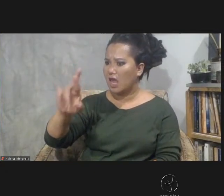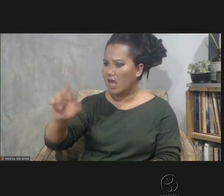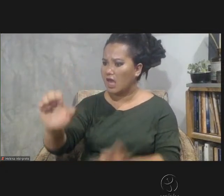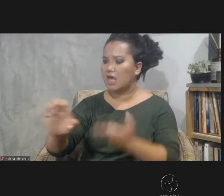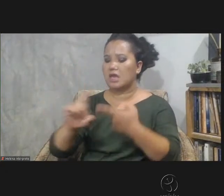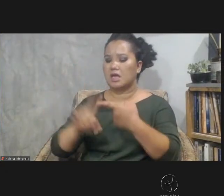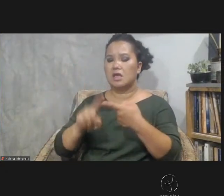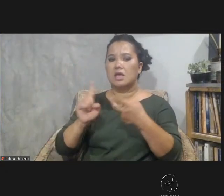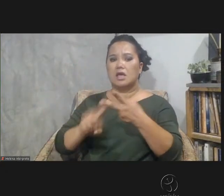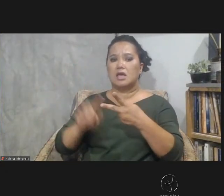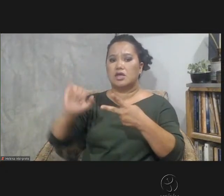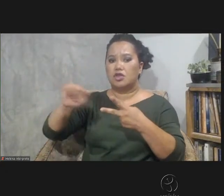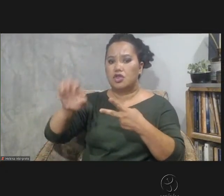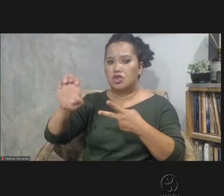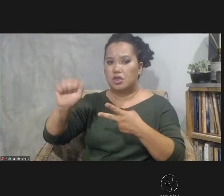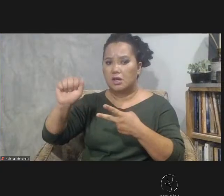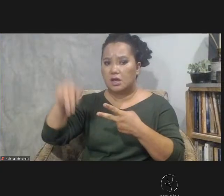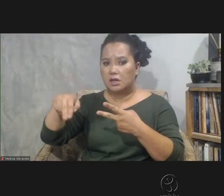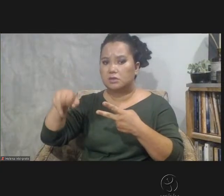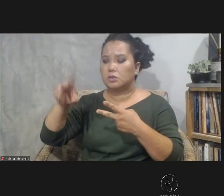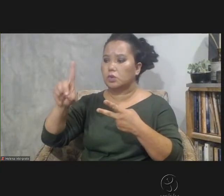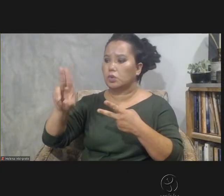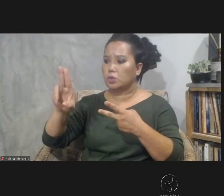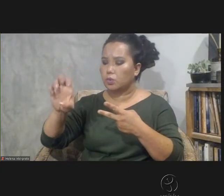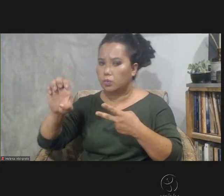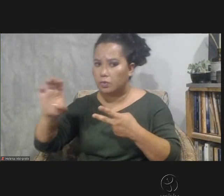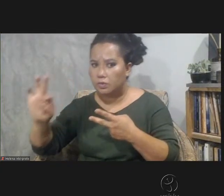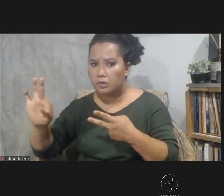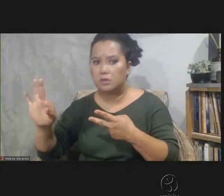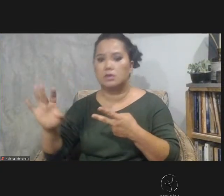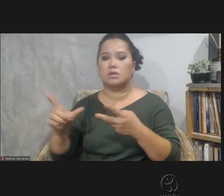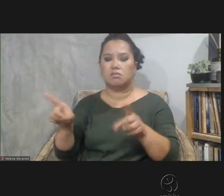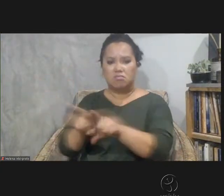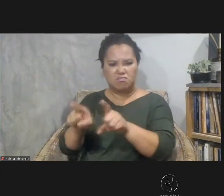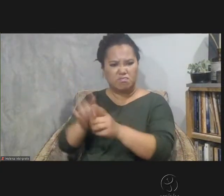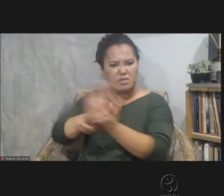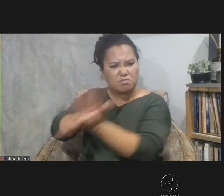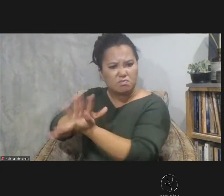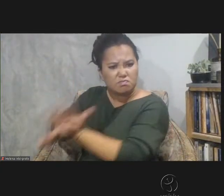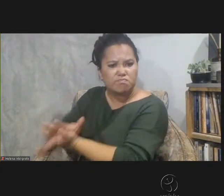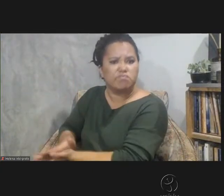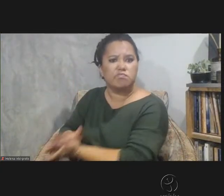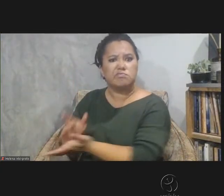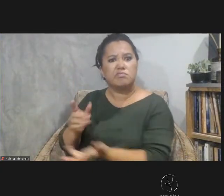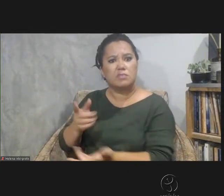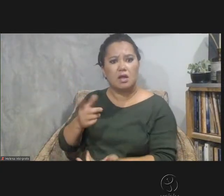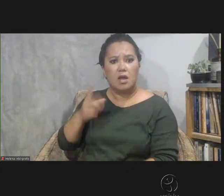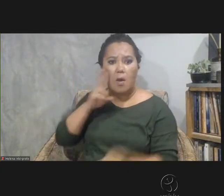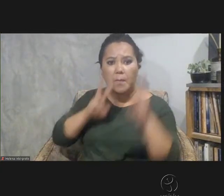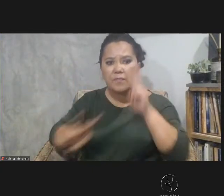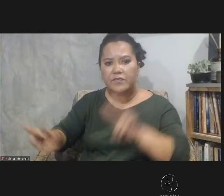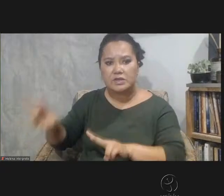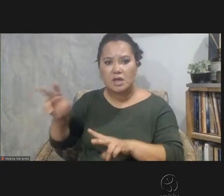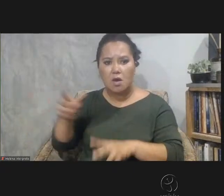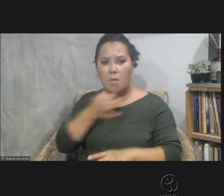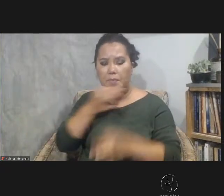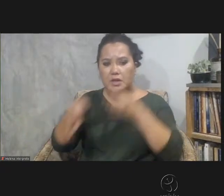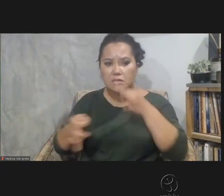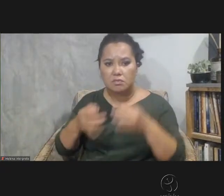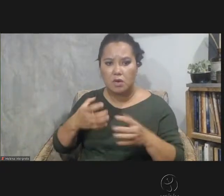grande universidade. As visões de Darcy Ribeiro e Anísio Teixeira,